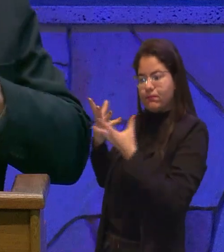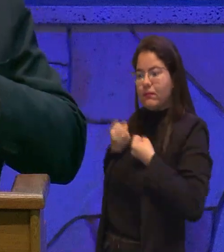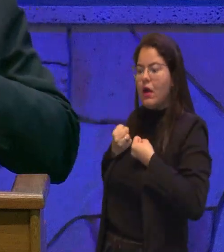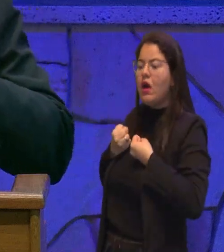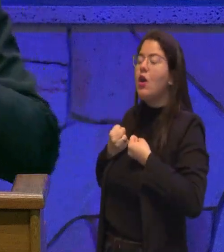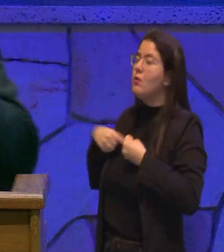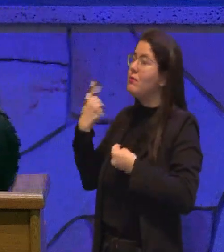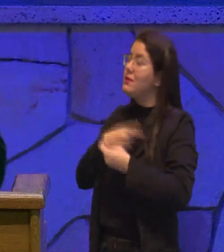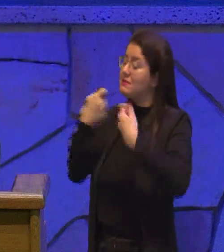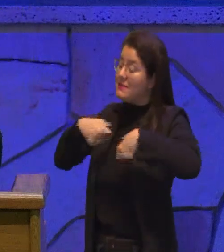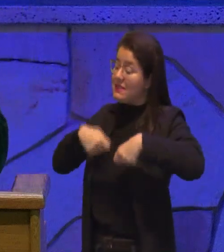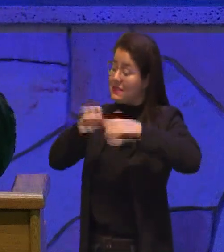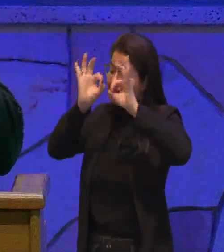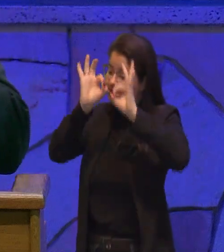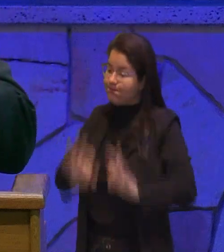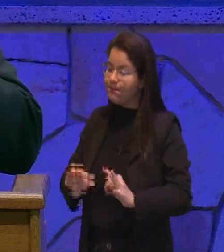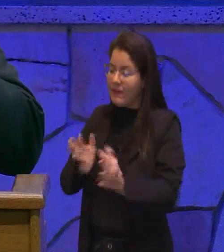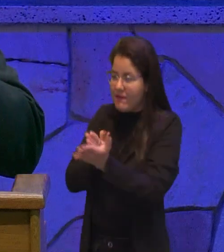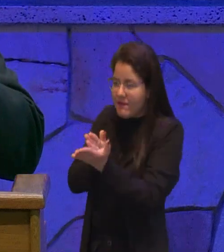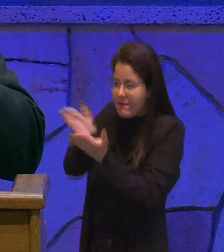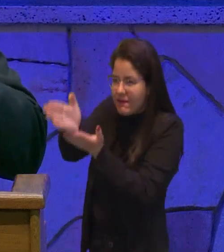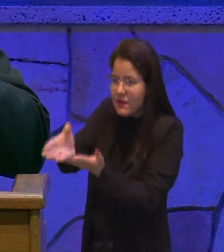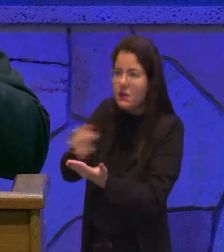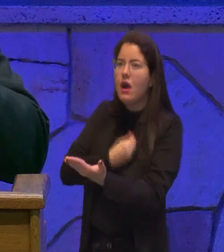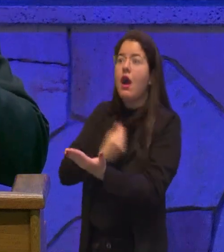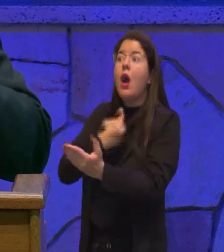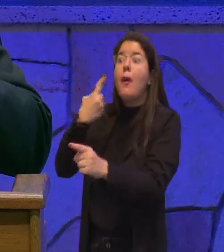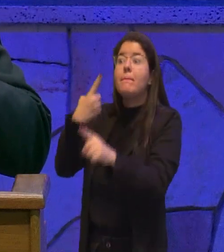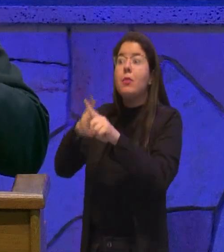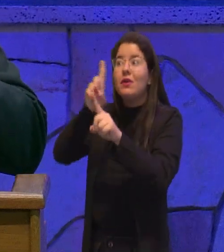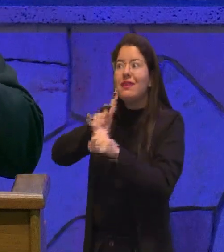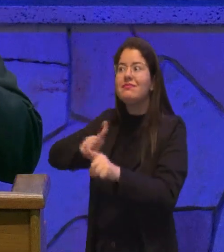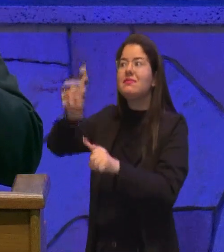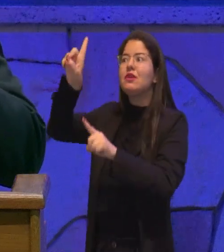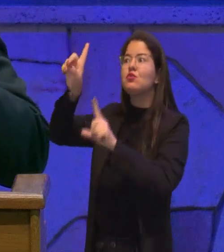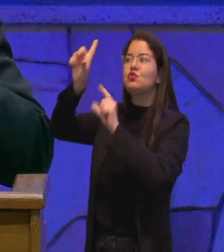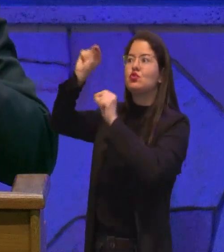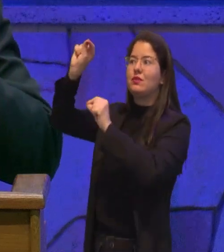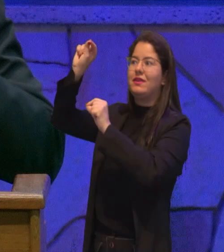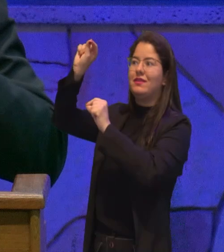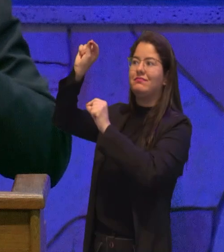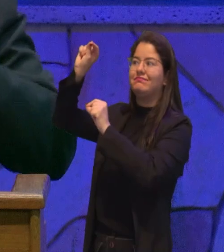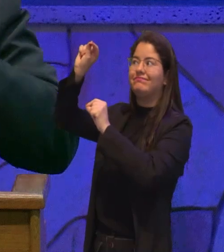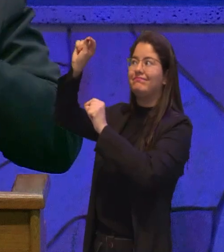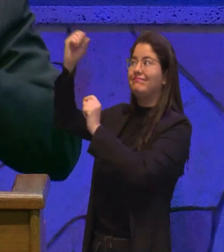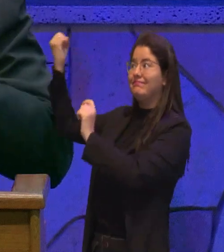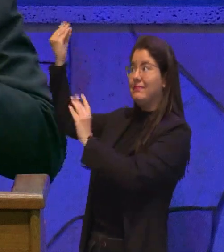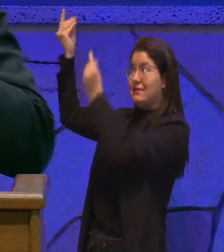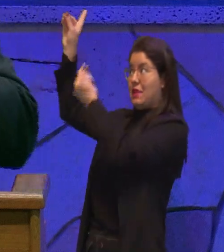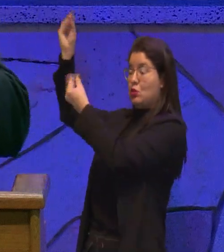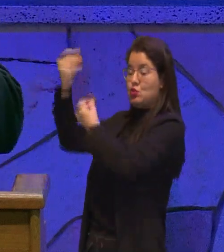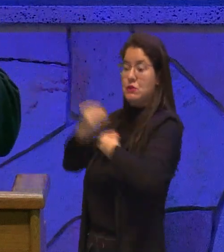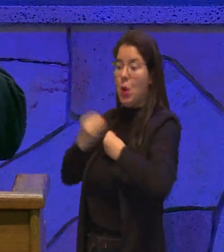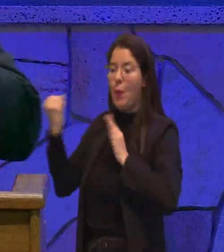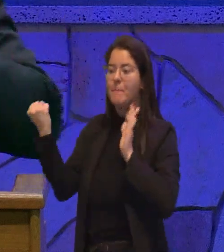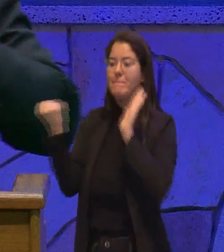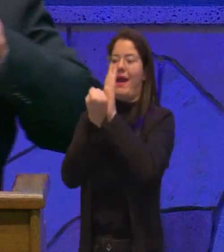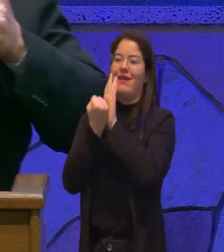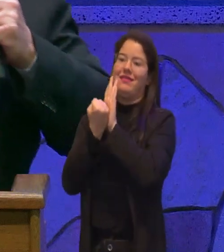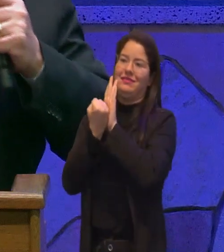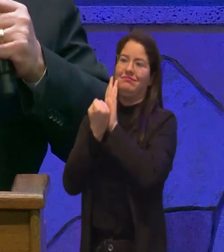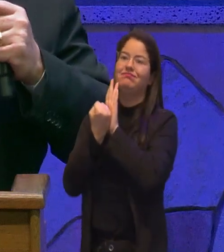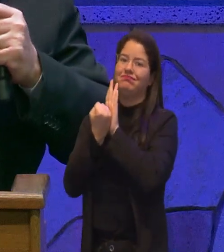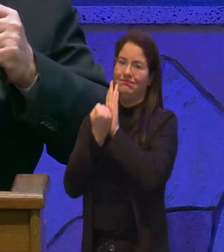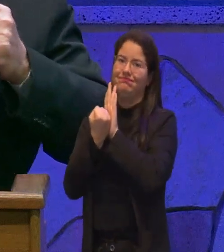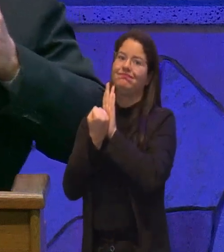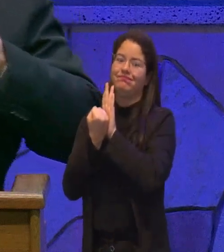viver dignamente, porque Deus imprimiu em nós a sua marca. E aí, independente da